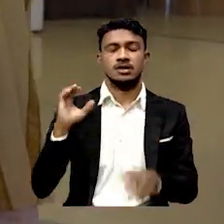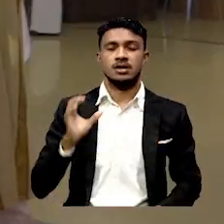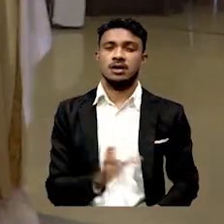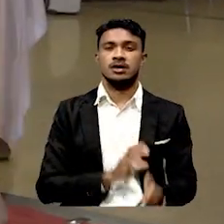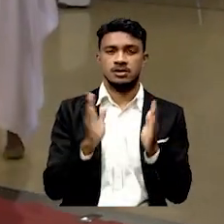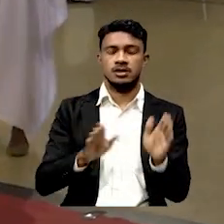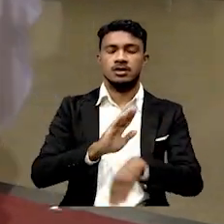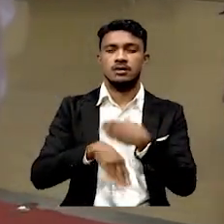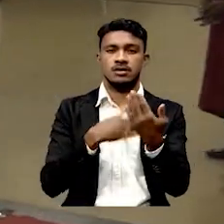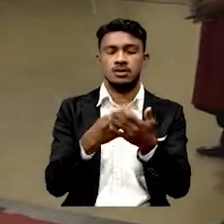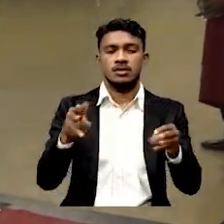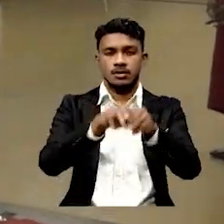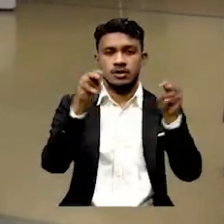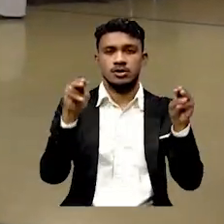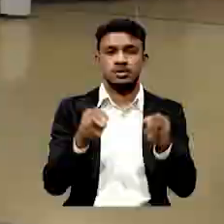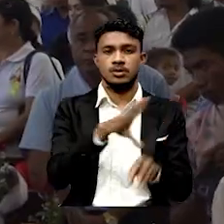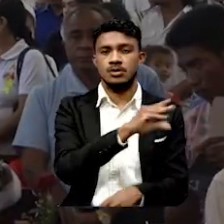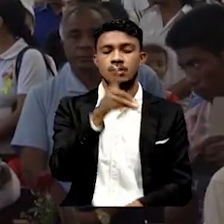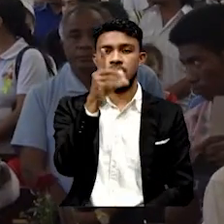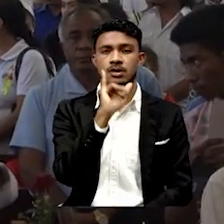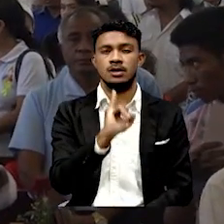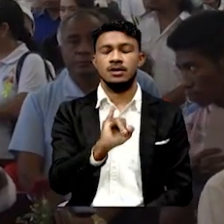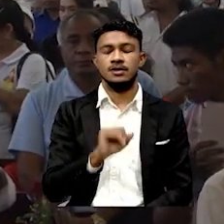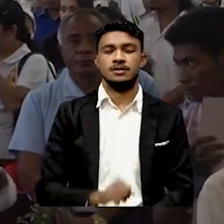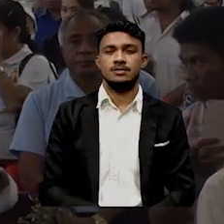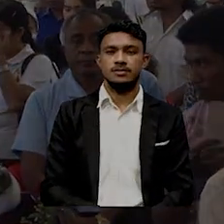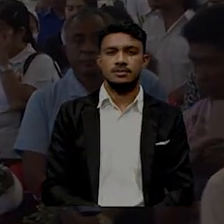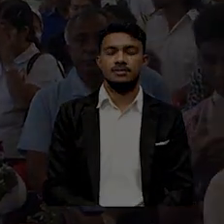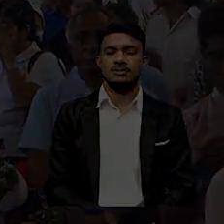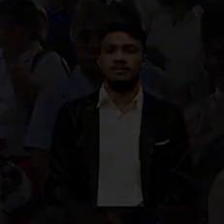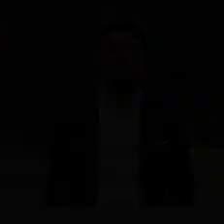Paróquia Sira e município Nodilim. Abraão Amral, Tito Silva, GMN.